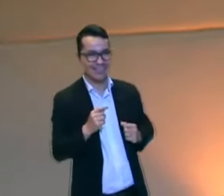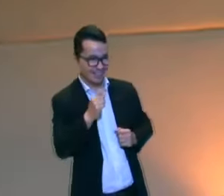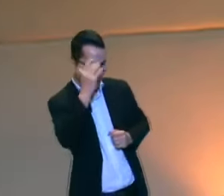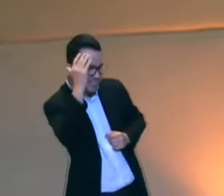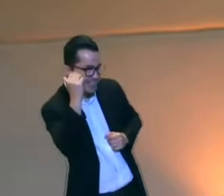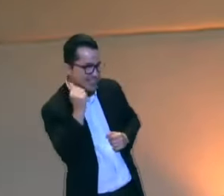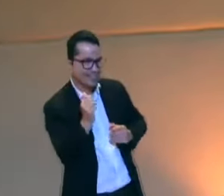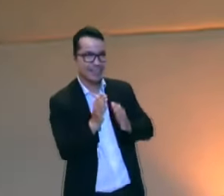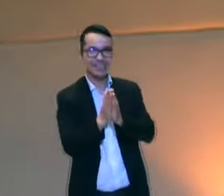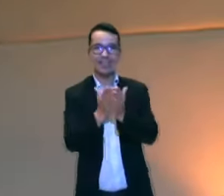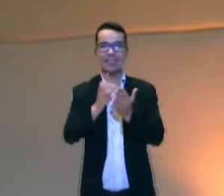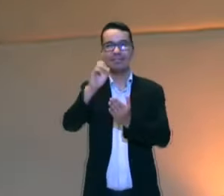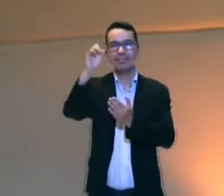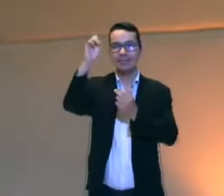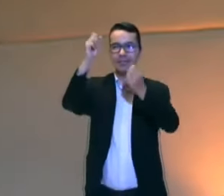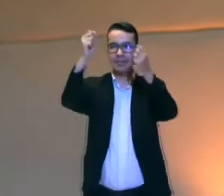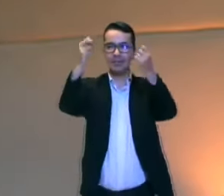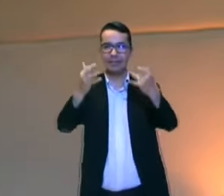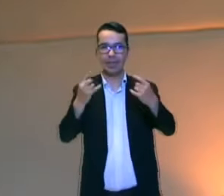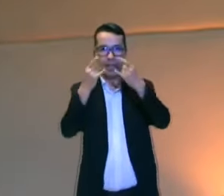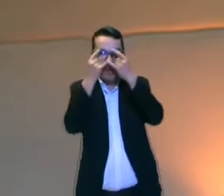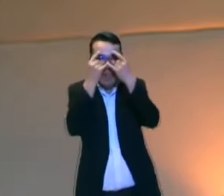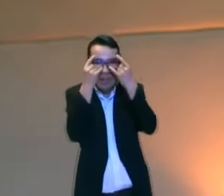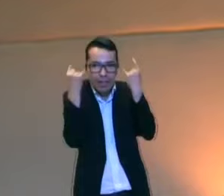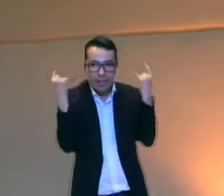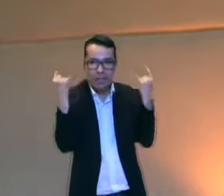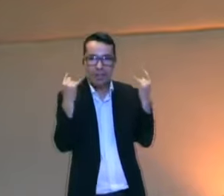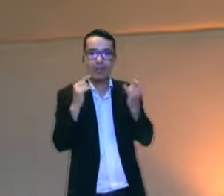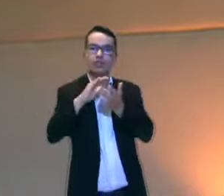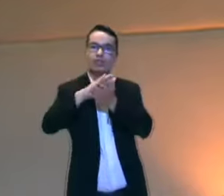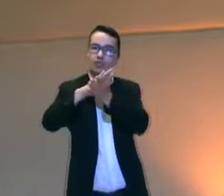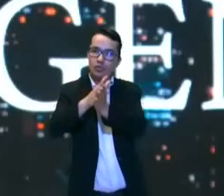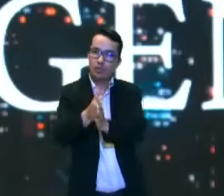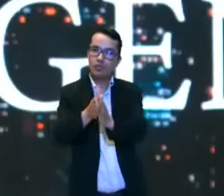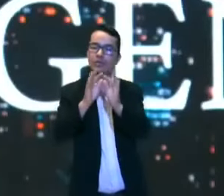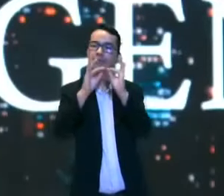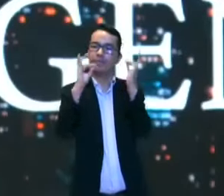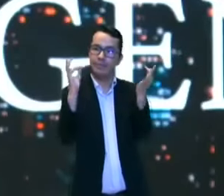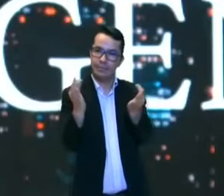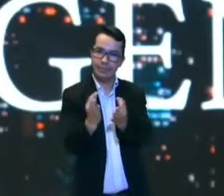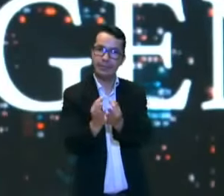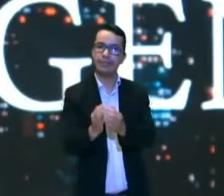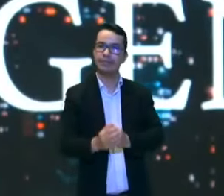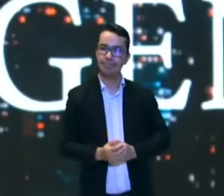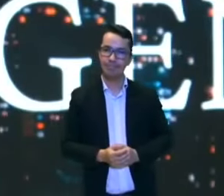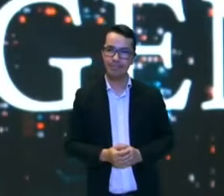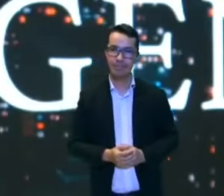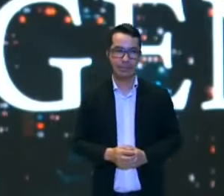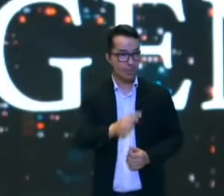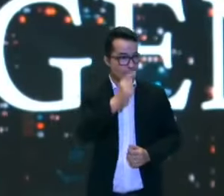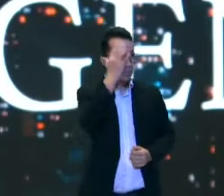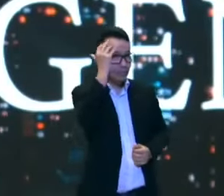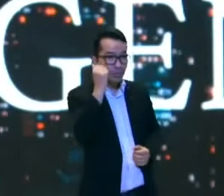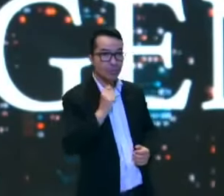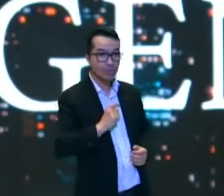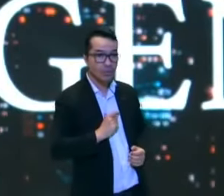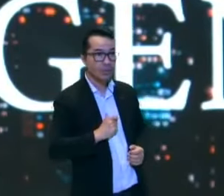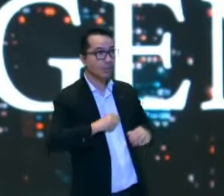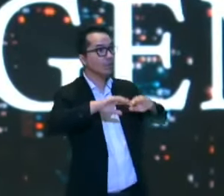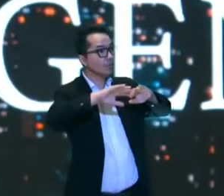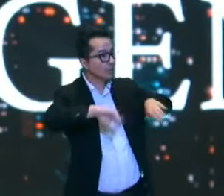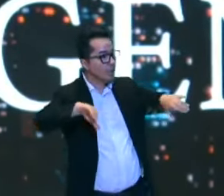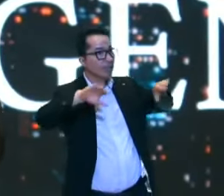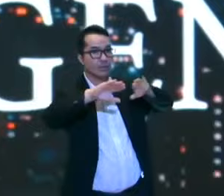E tem gente perdendo família. Tem gente perdendo valores. Tem gente perdendo a